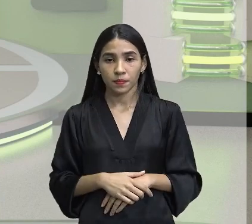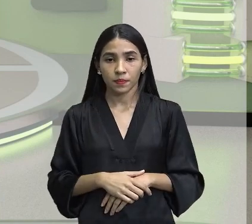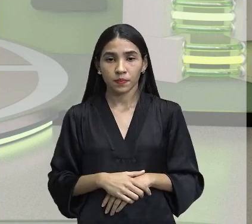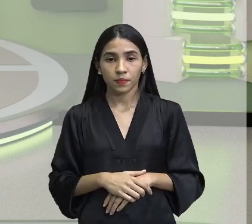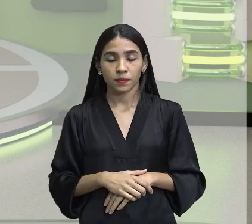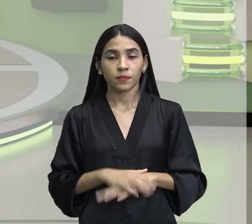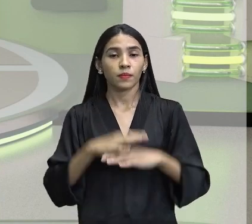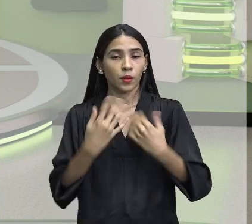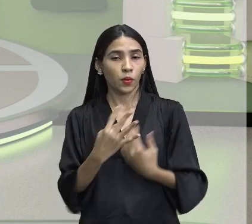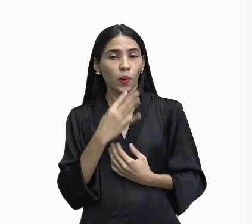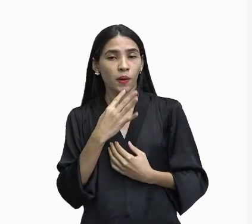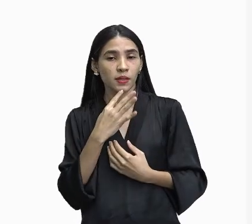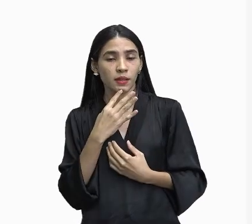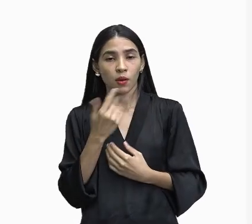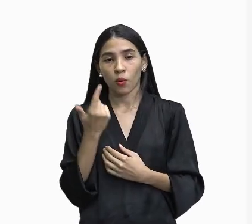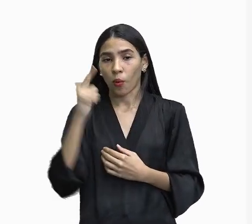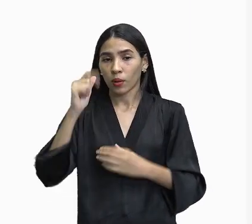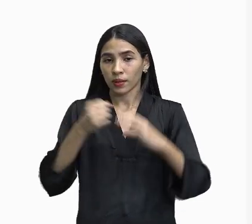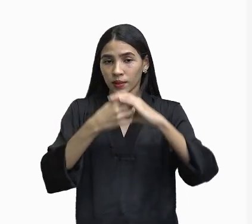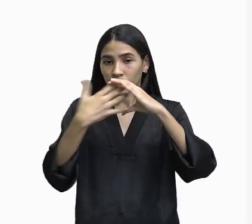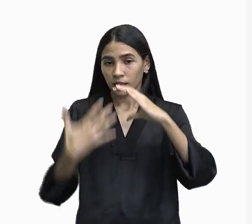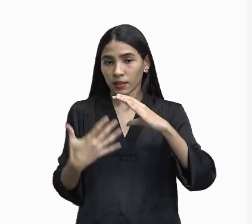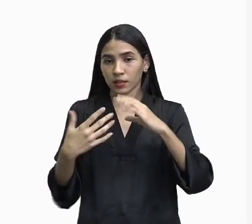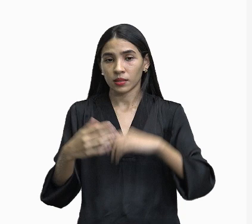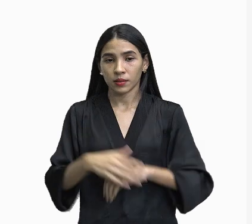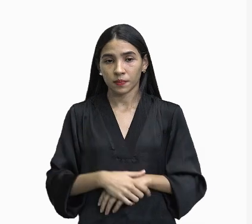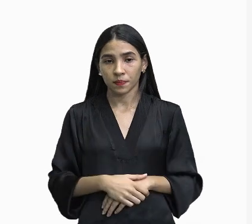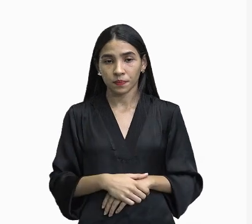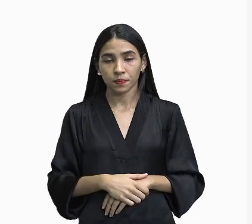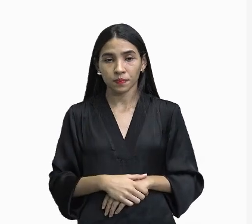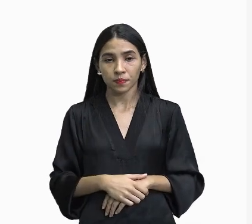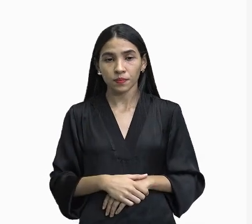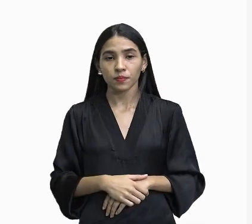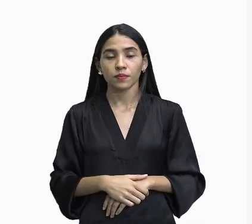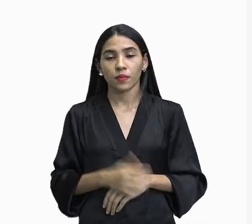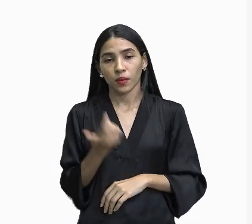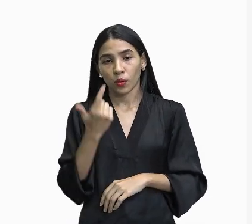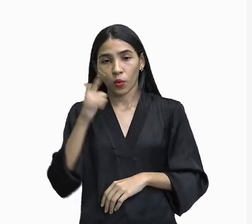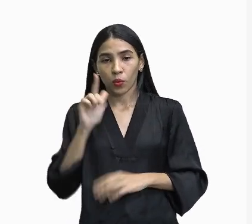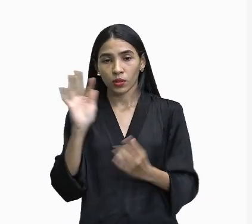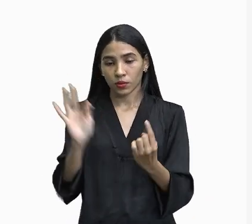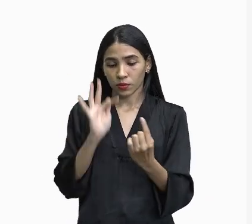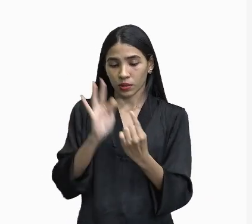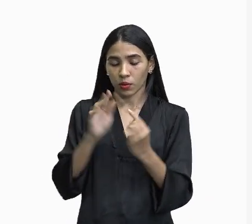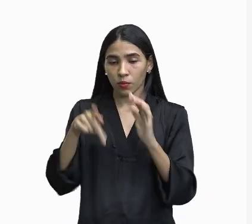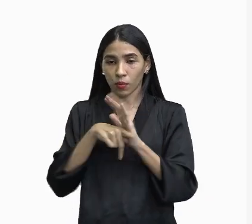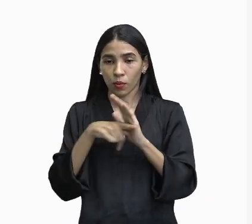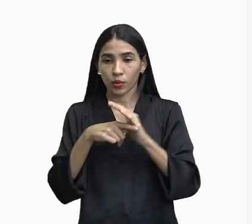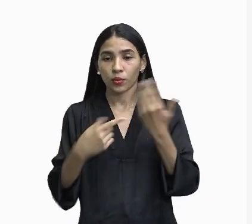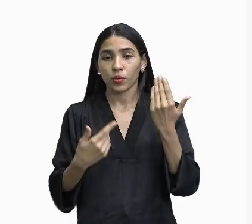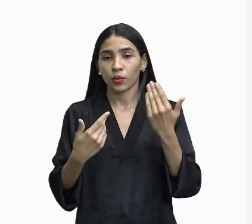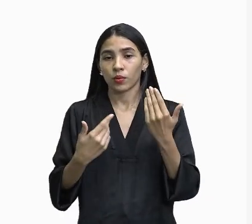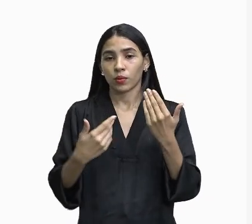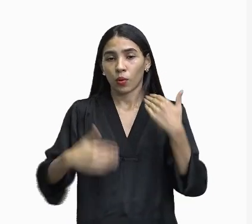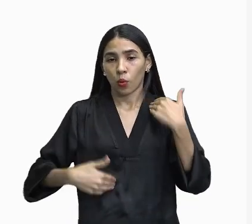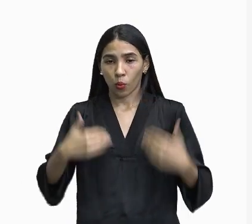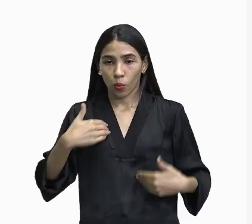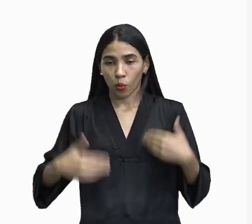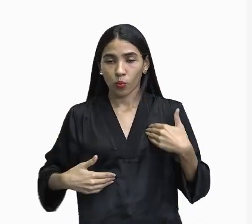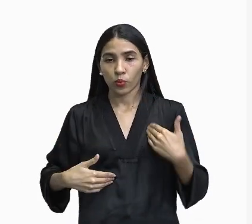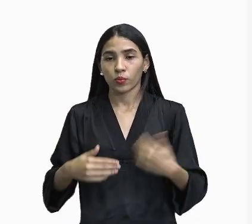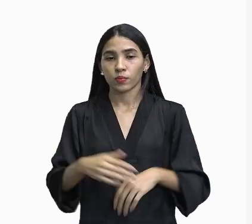E vamos conhecer um pouquinho as outras características desses indivíduos. As outras funções do corpo desses animais